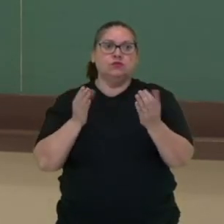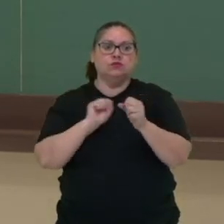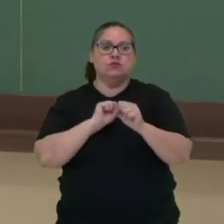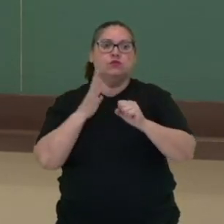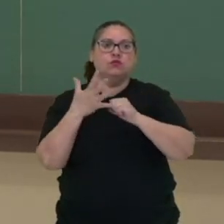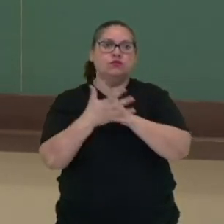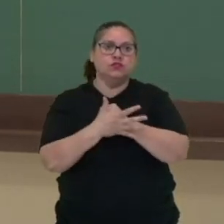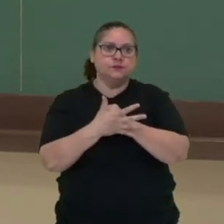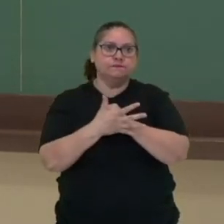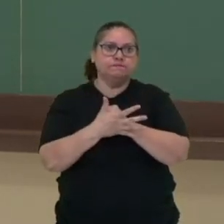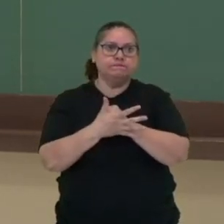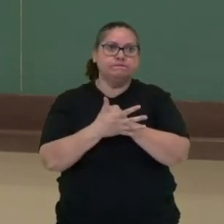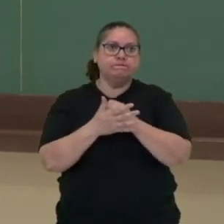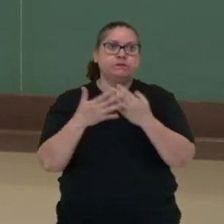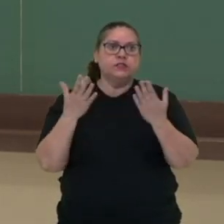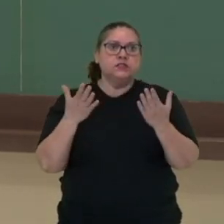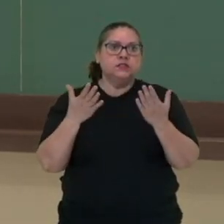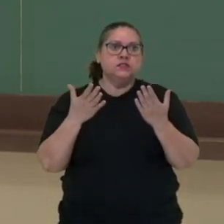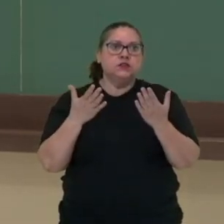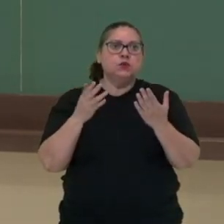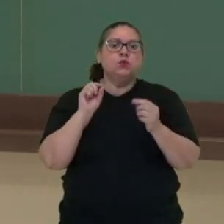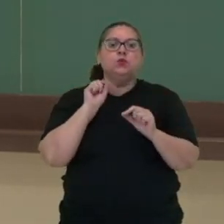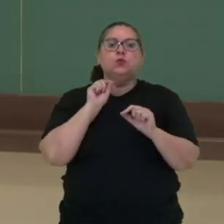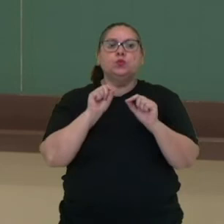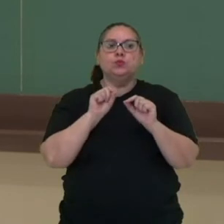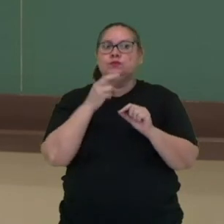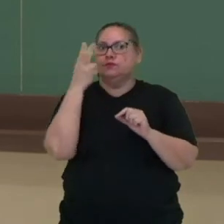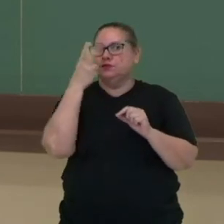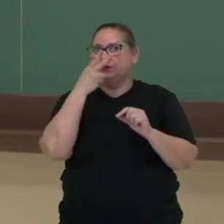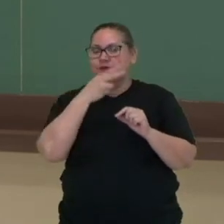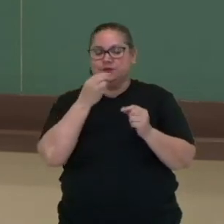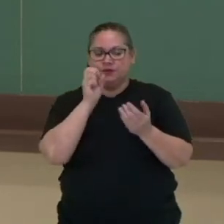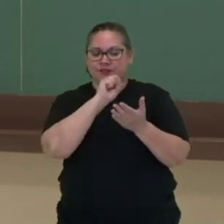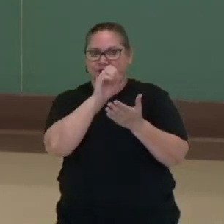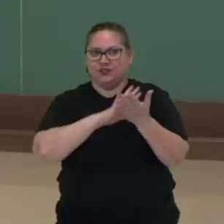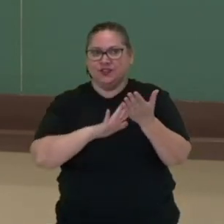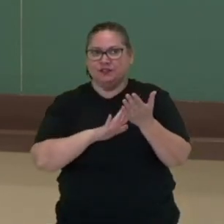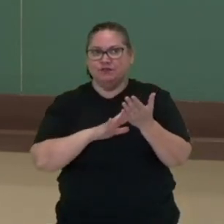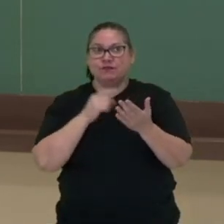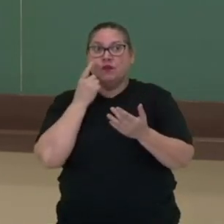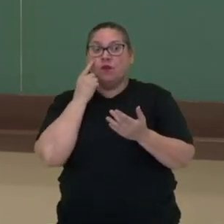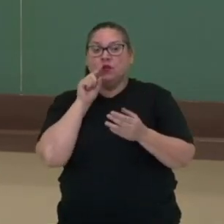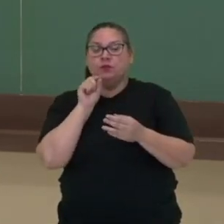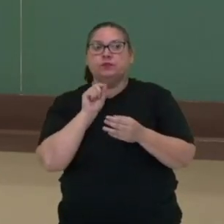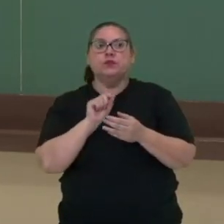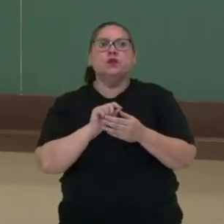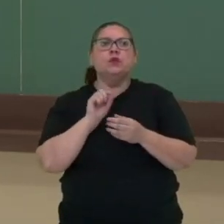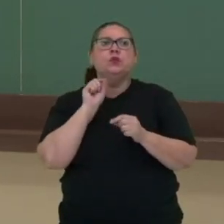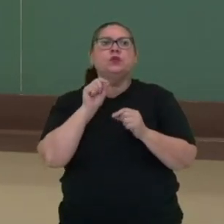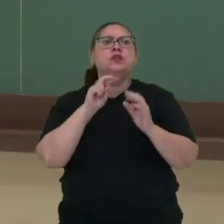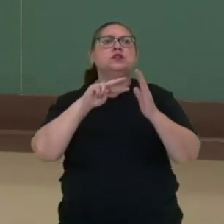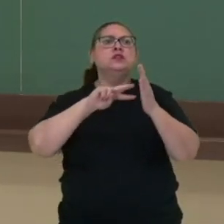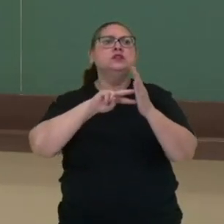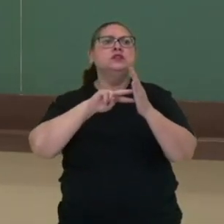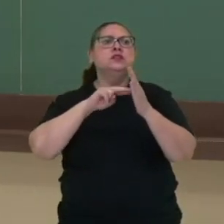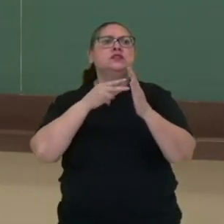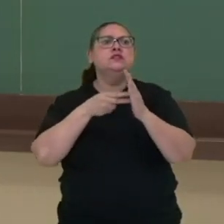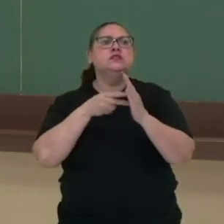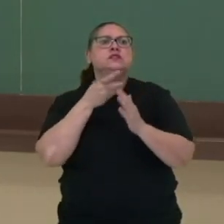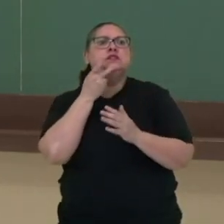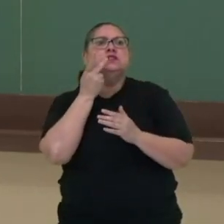né? Então vamos à nossa segunda atividade. Vamos lá! O que